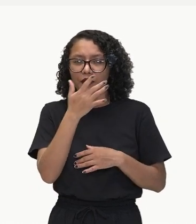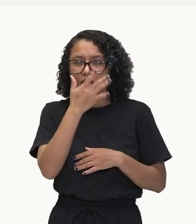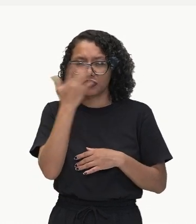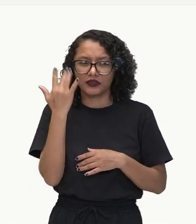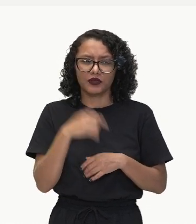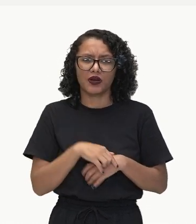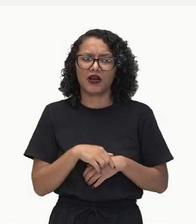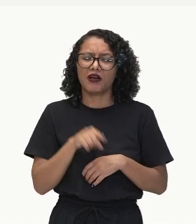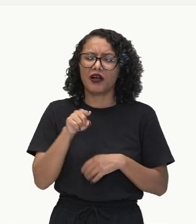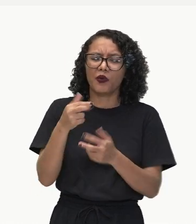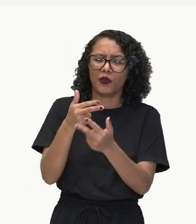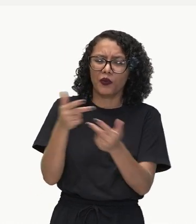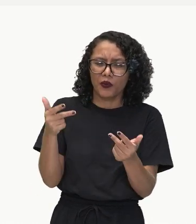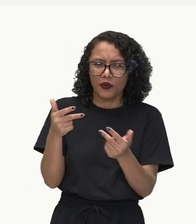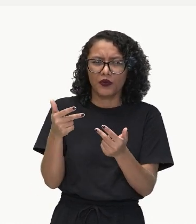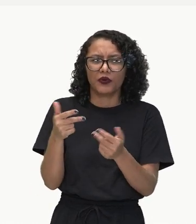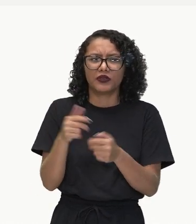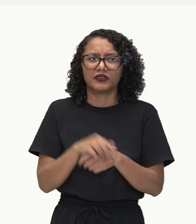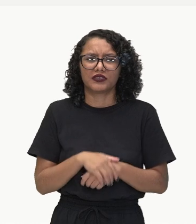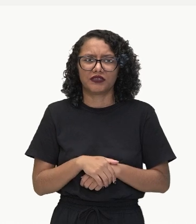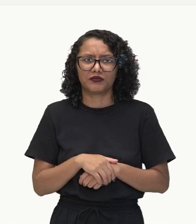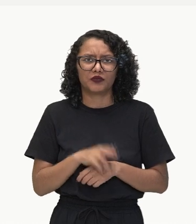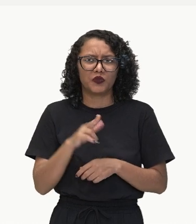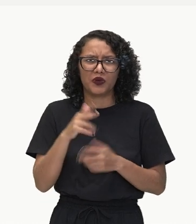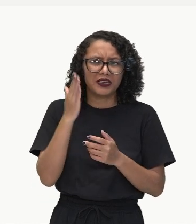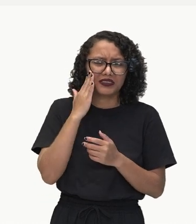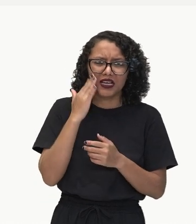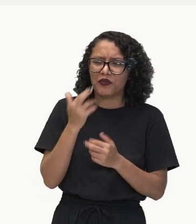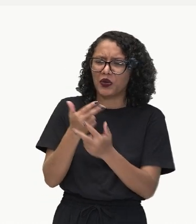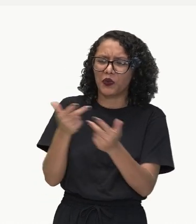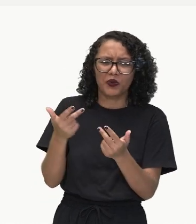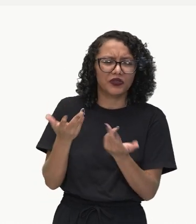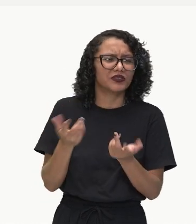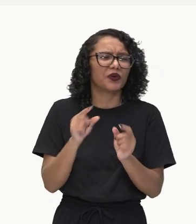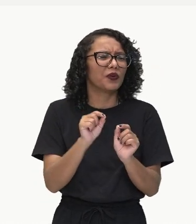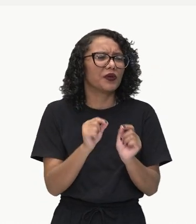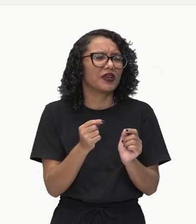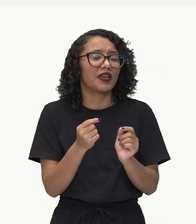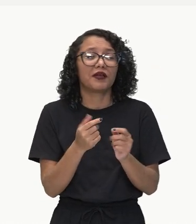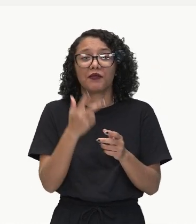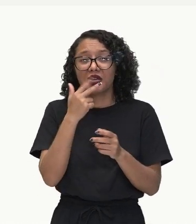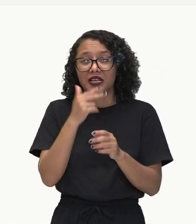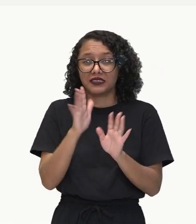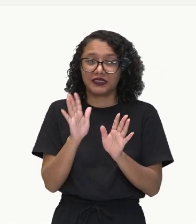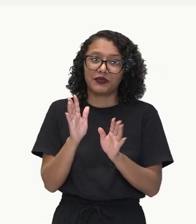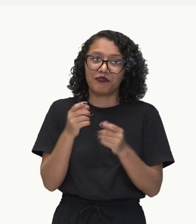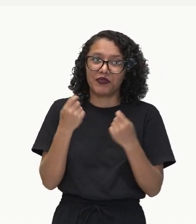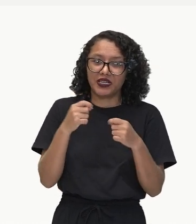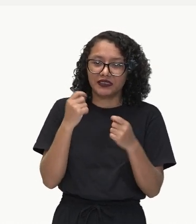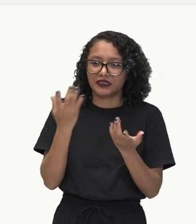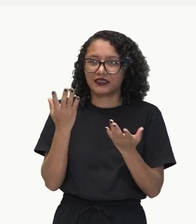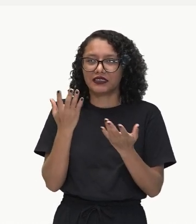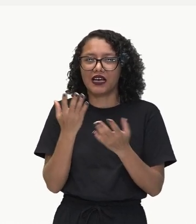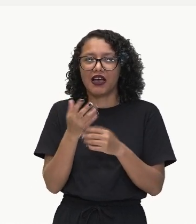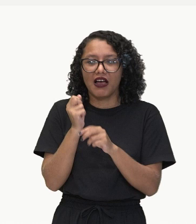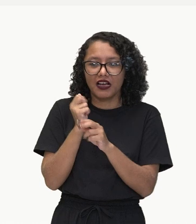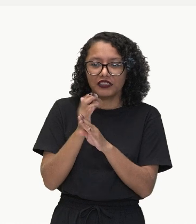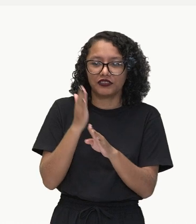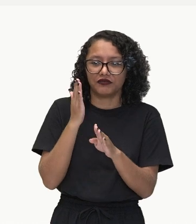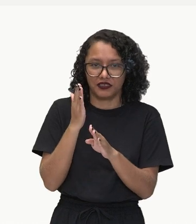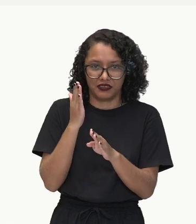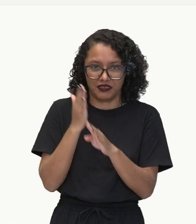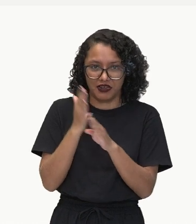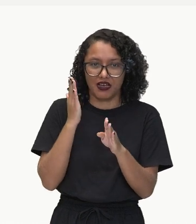o coisa, a coisa, você nunca sabe do que a pessoa está falando, né? Você adivinha, porque a pessoa fala sempre na a